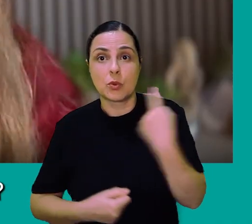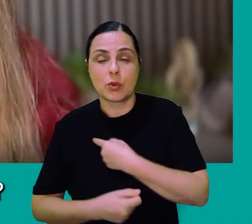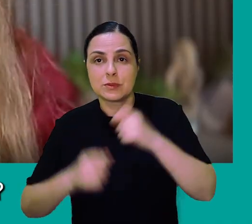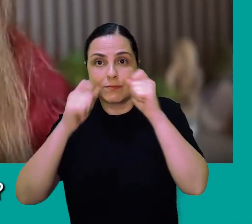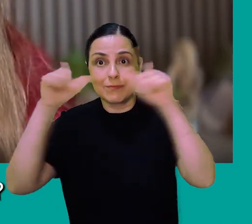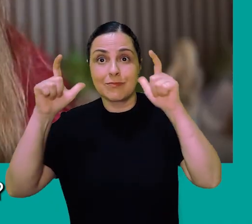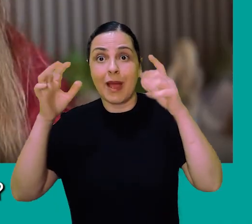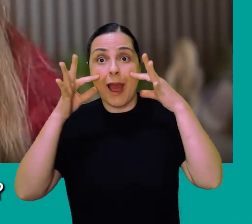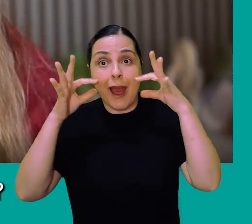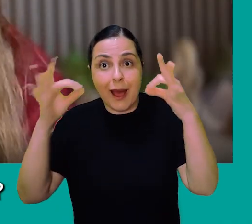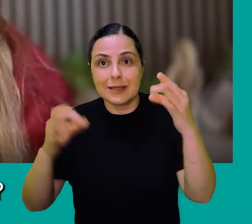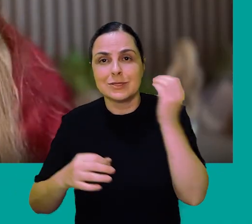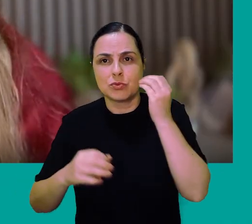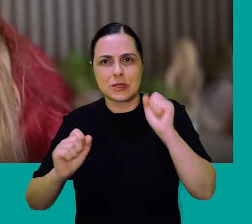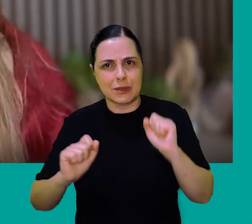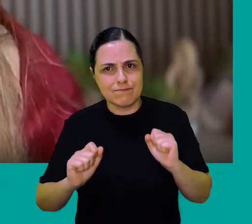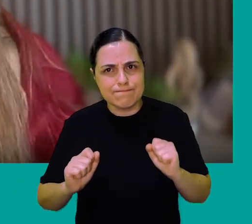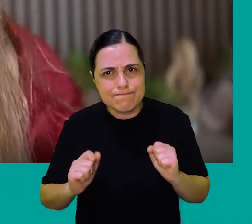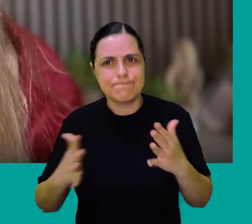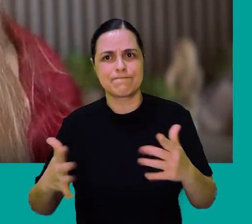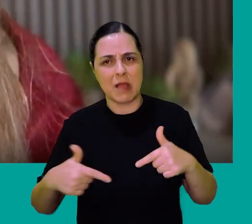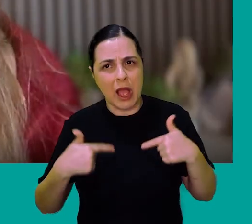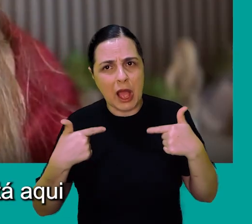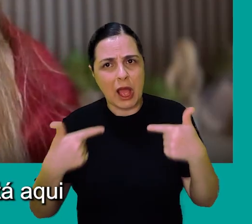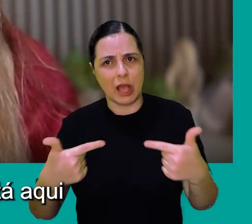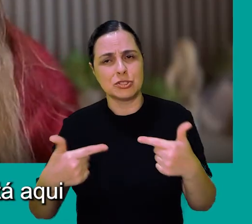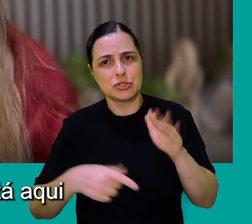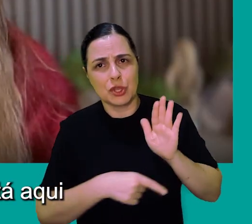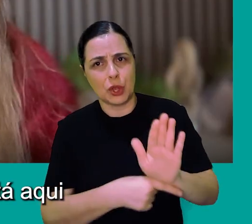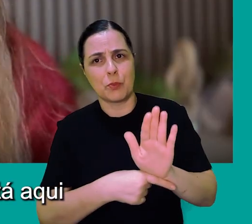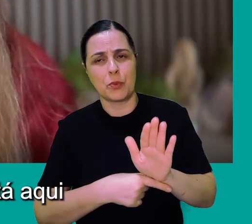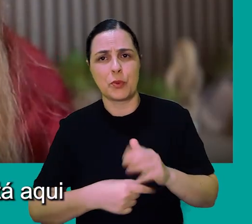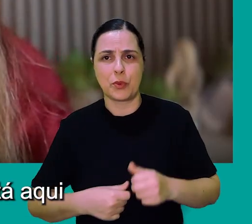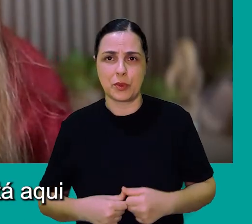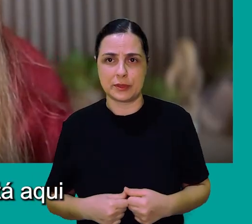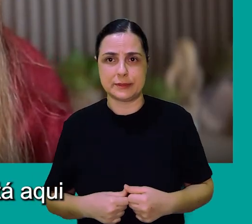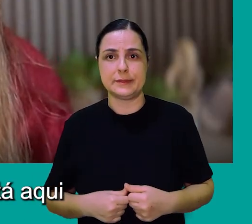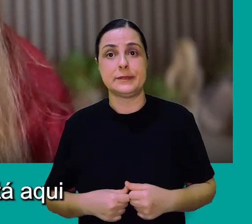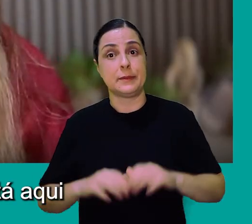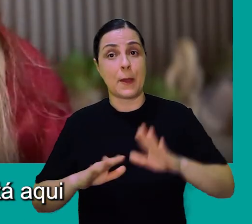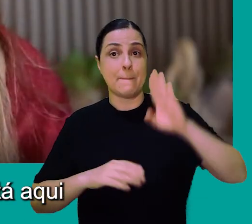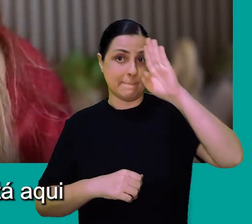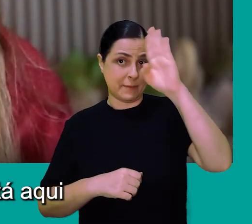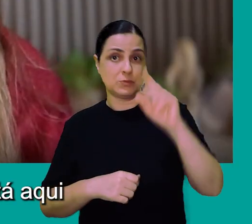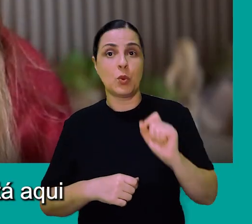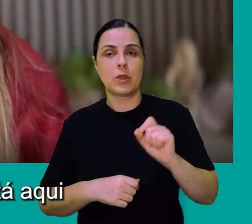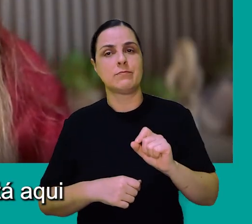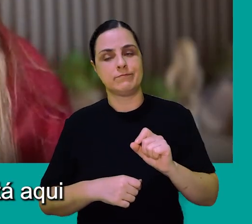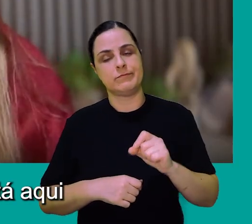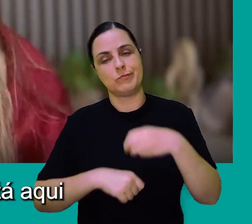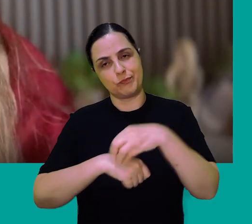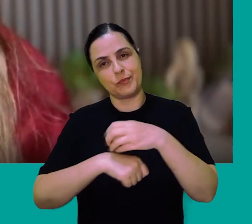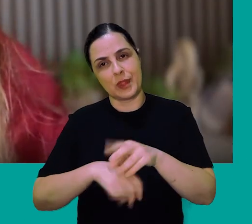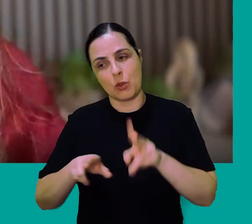e intervir de alguma maneira, né? Em tese, né? Eu acho que o principal é a parte educacional, né? A gente não